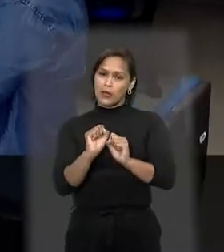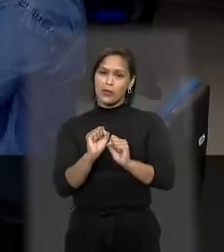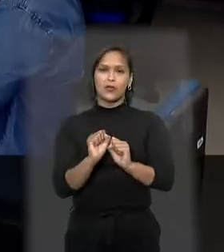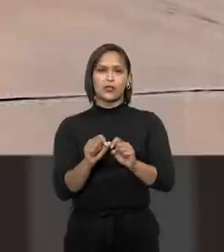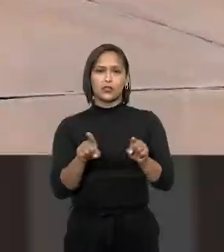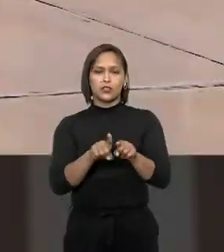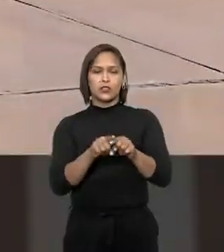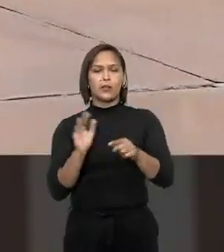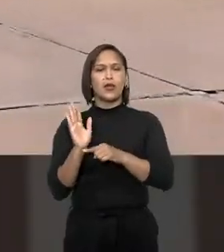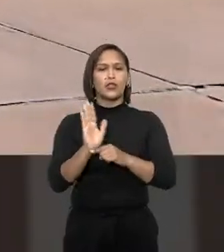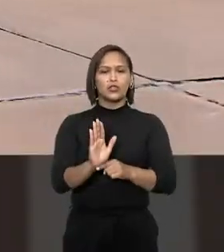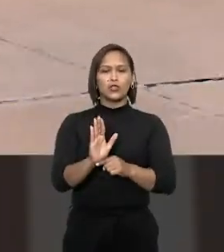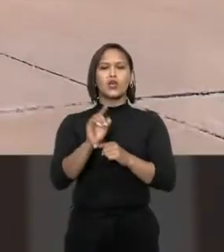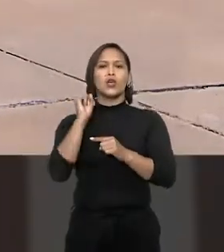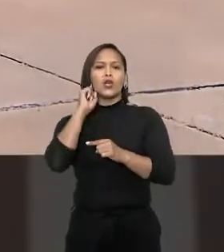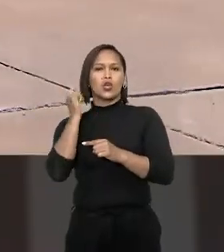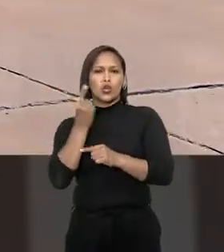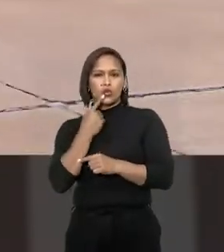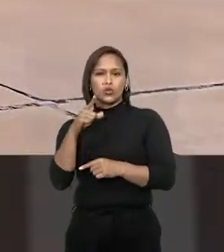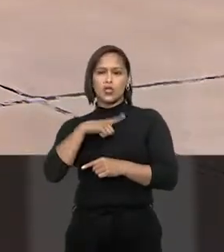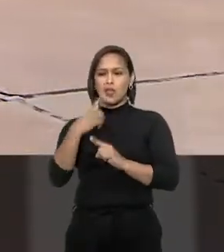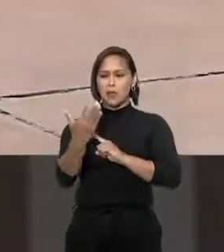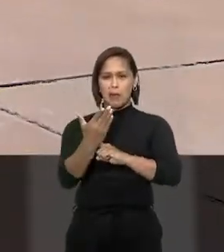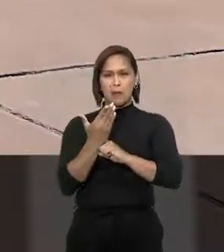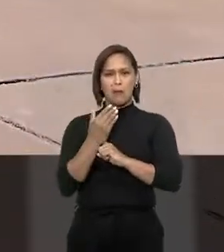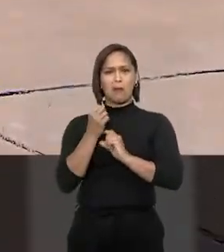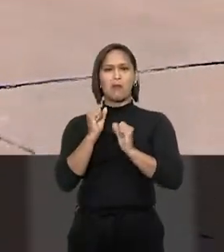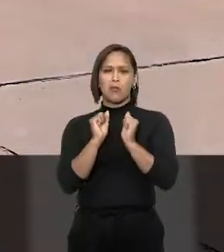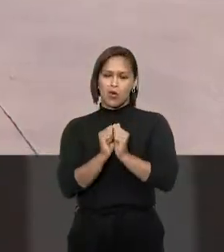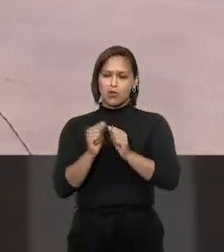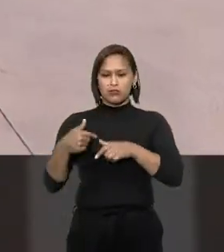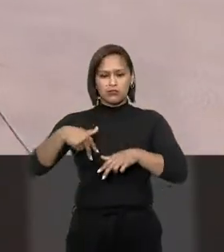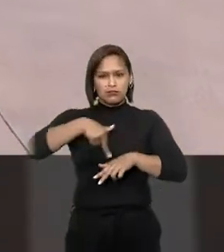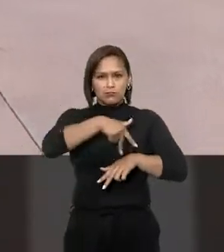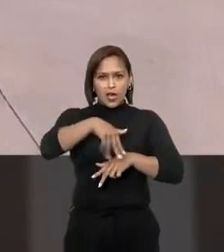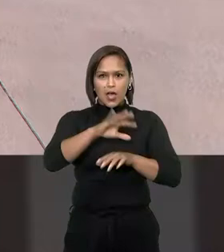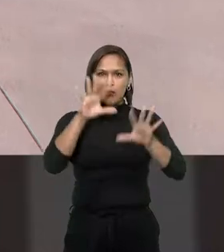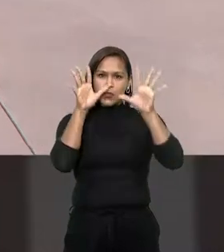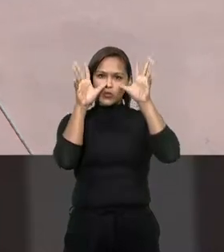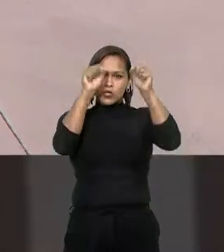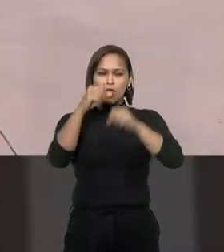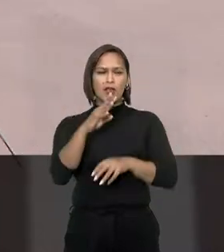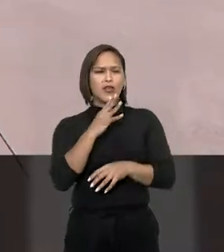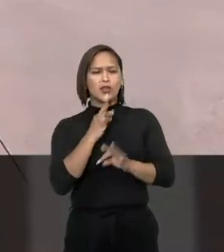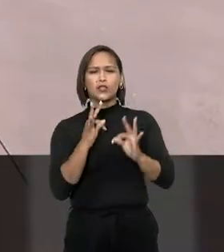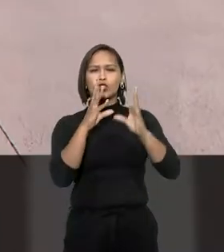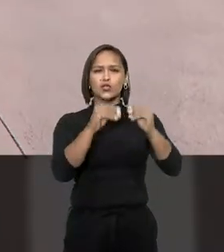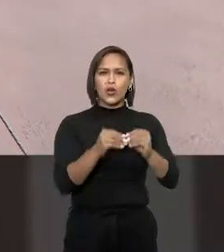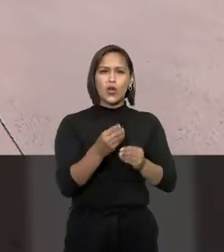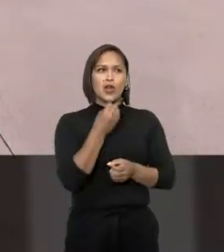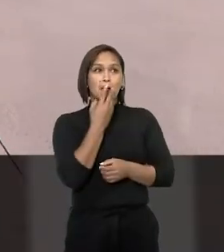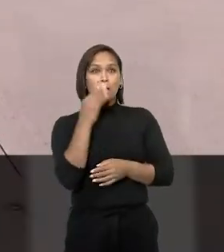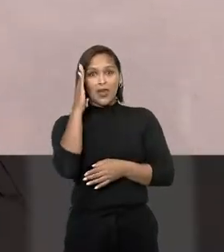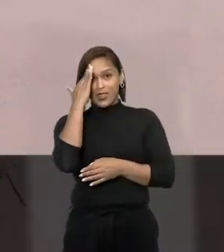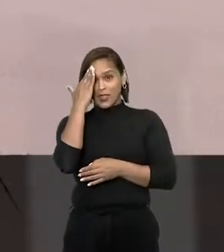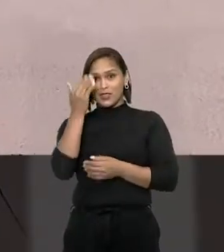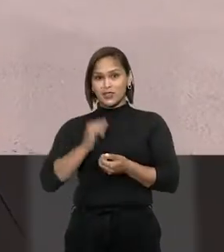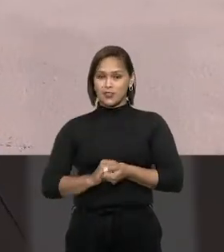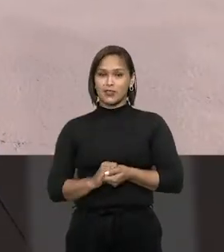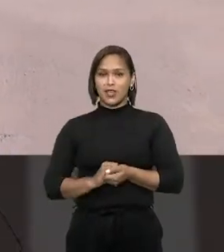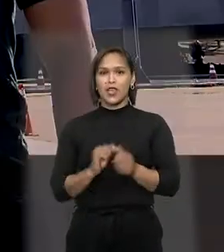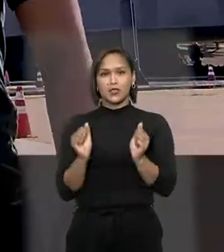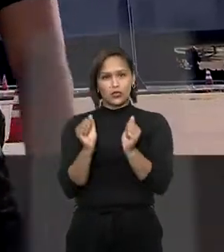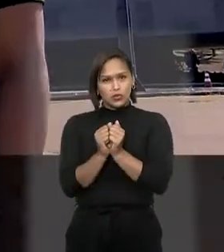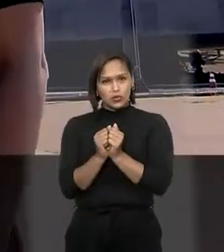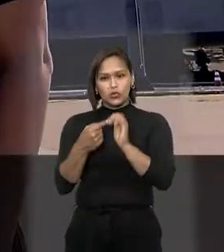colaboradores surdos. Ajuda que os nossos colaboradores surdos possam circular pelo tribunal para conhecer o tribunal e serem bem